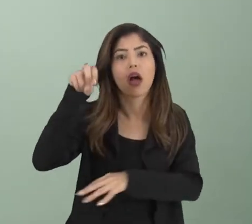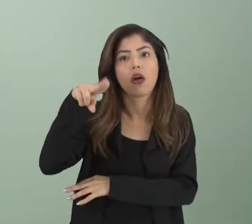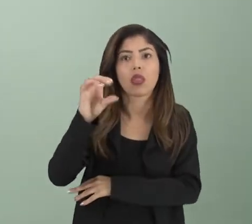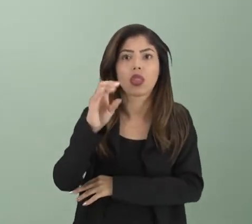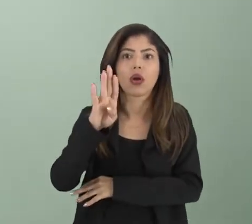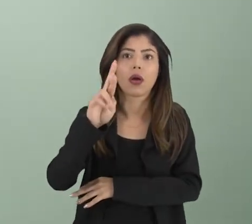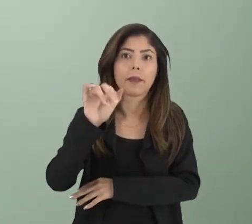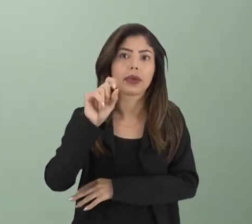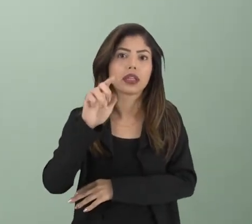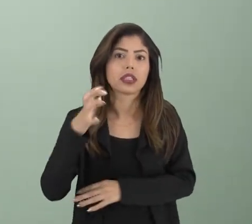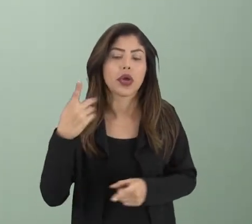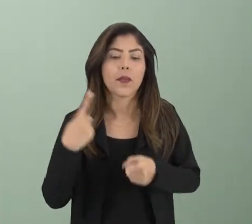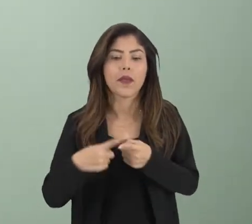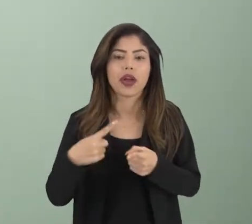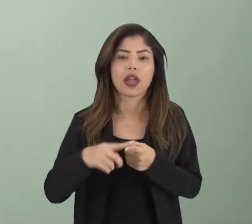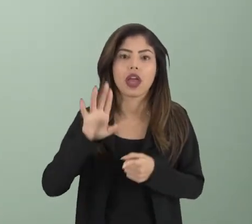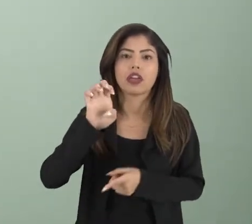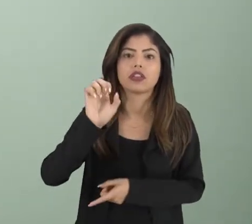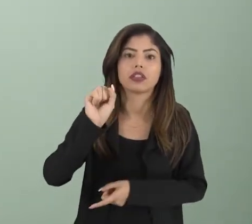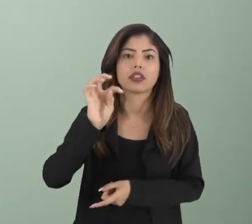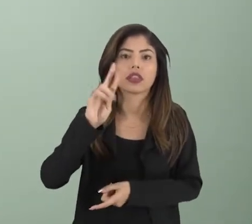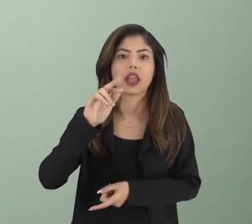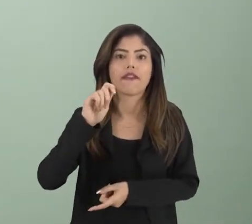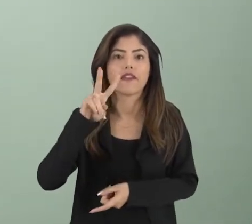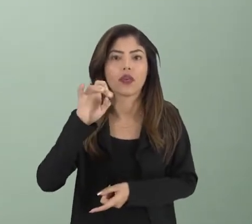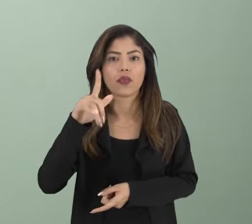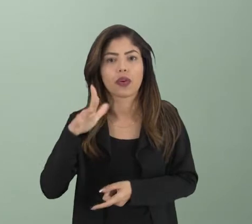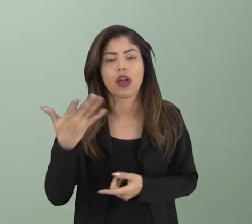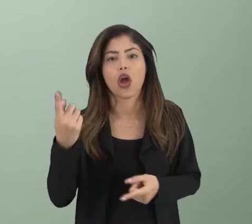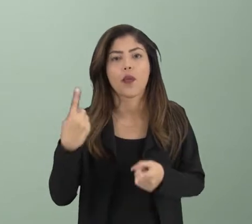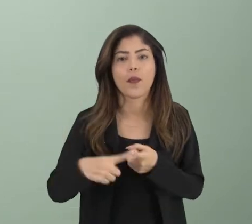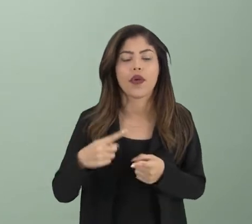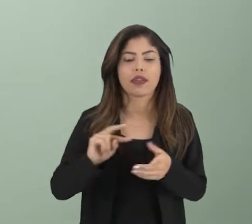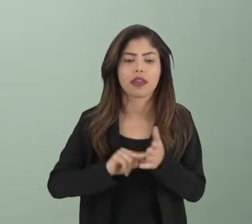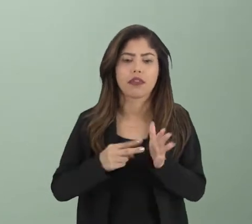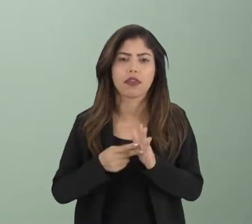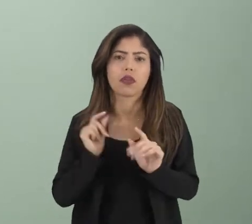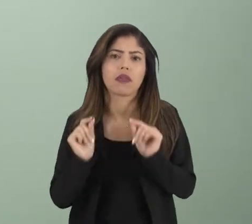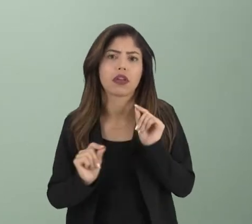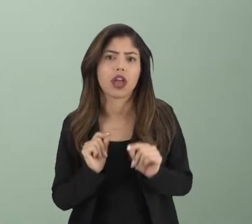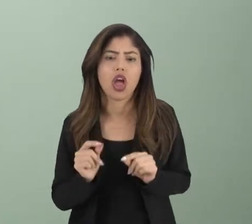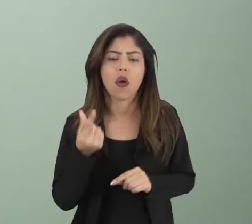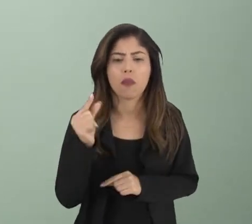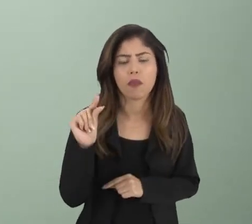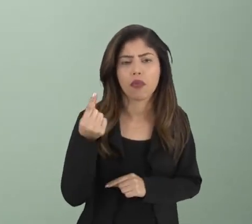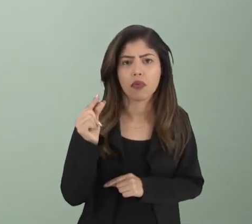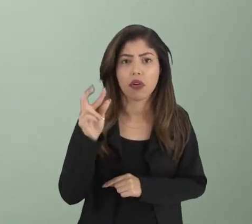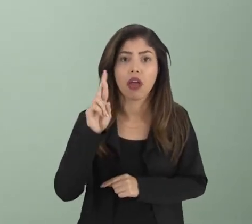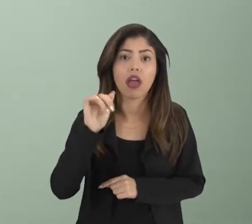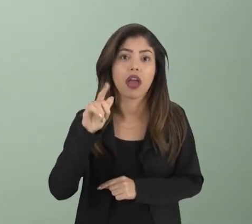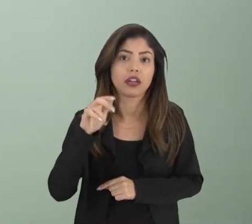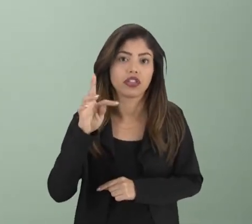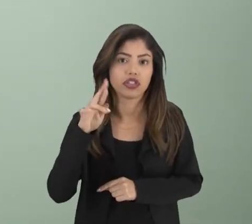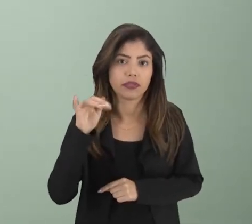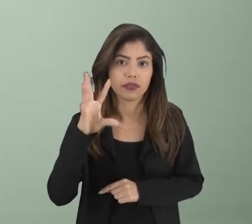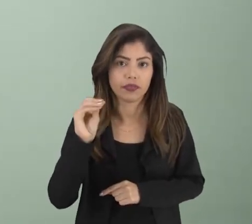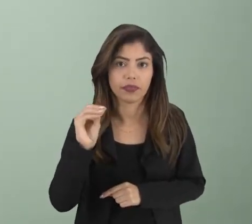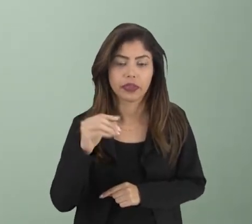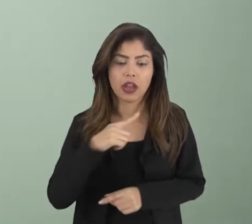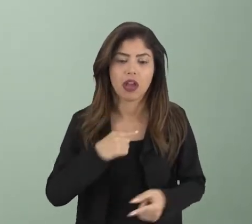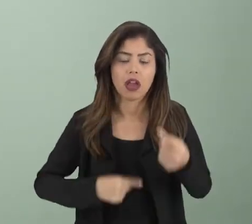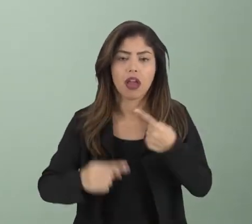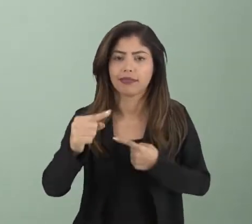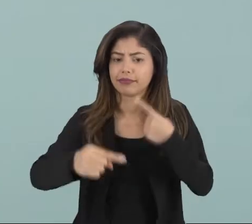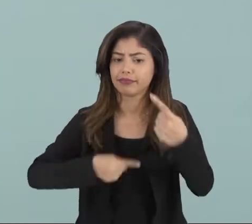são estáveis. Isso significa o quê? Significa dizer que eles são pouco reativos, ou seja, a